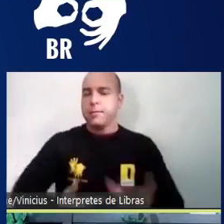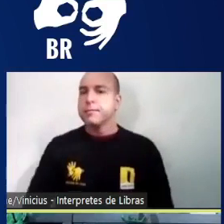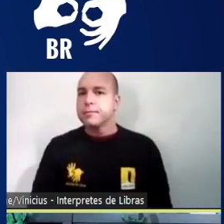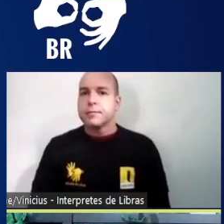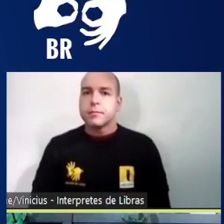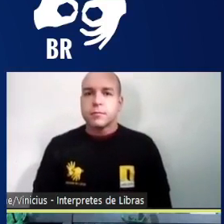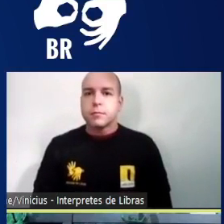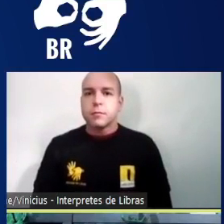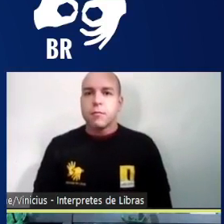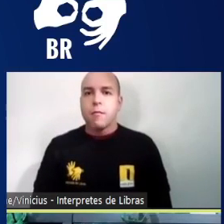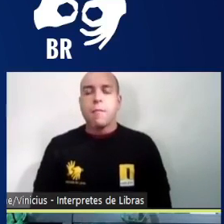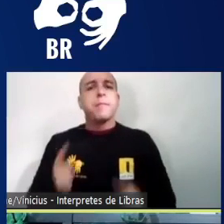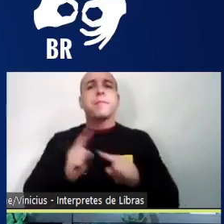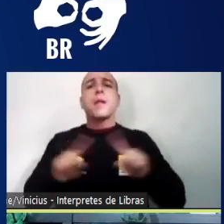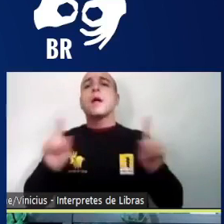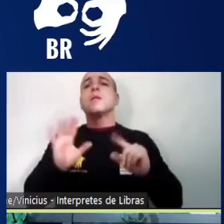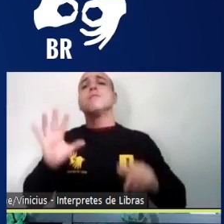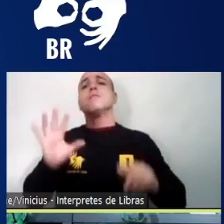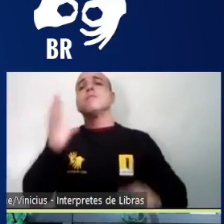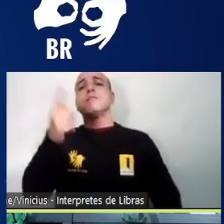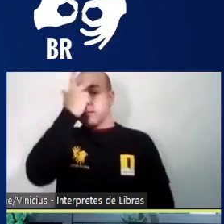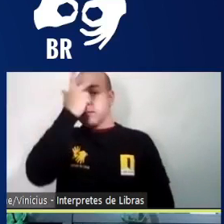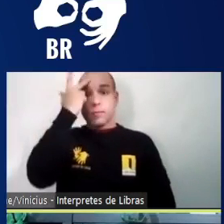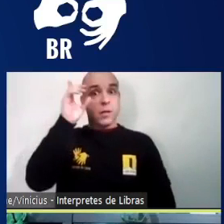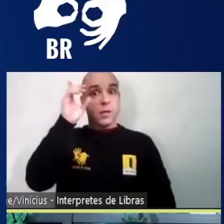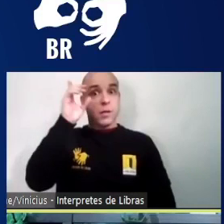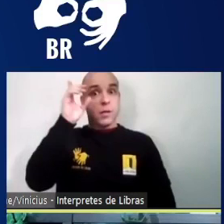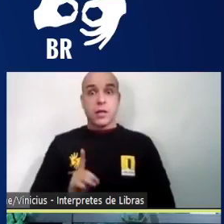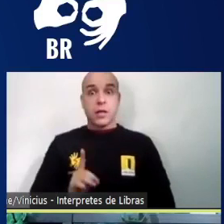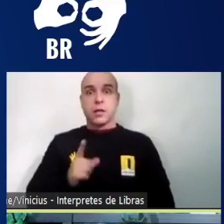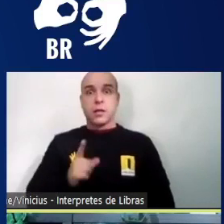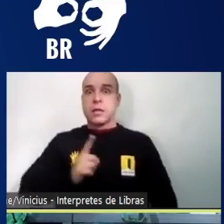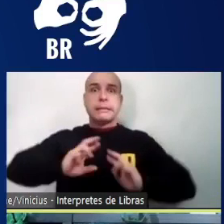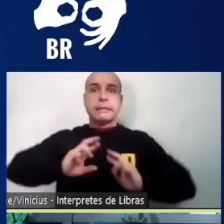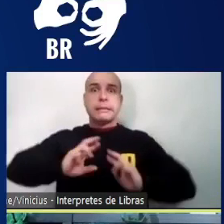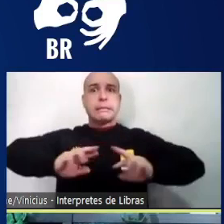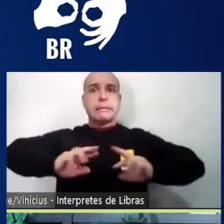este público da diversidade é o público mais temido.